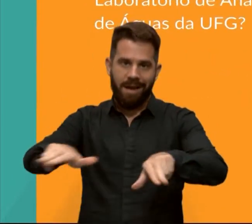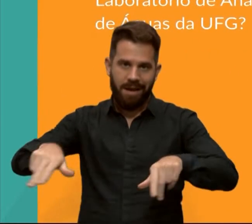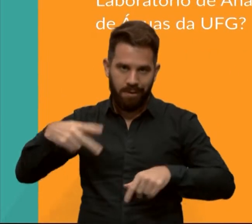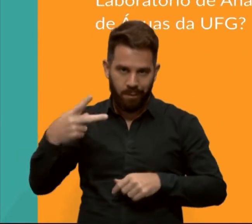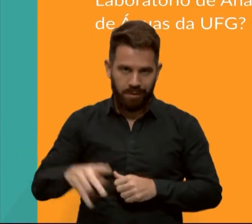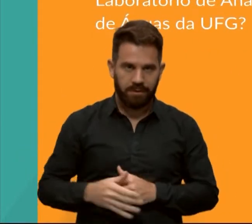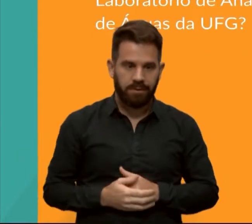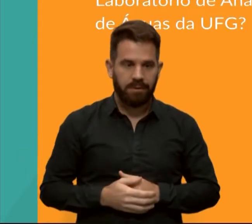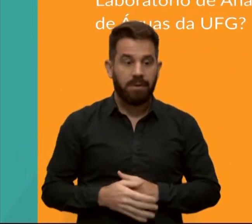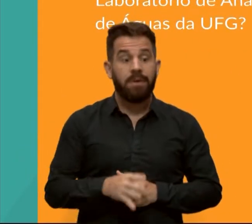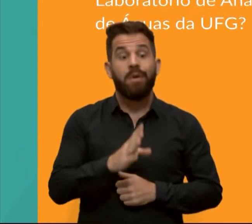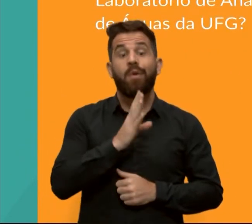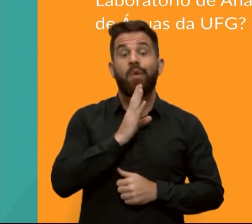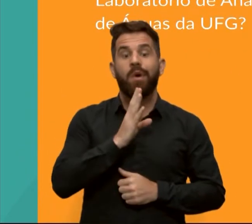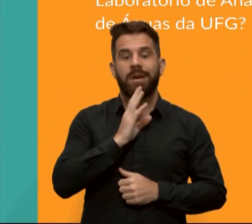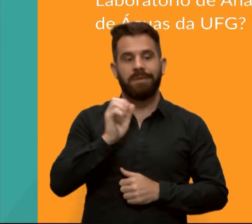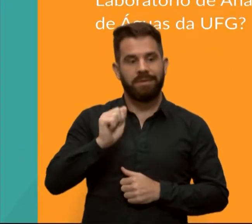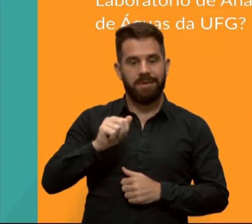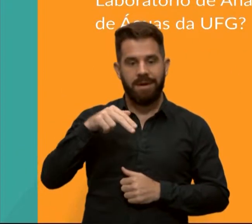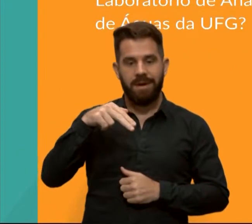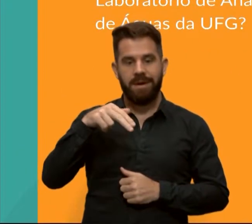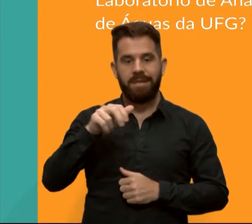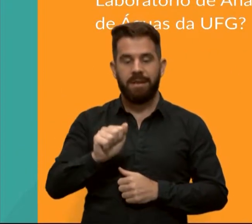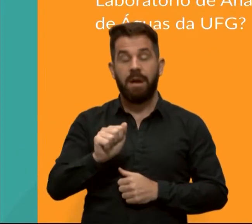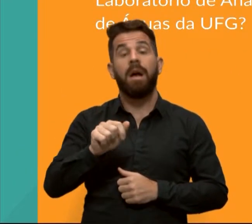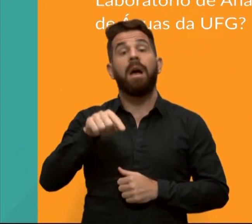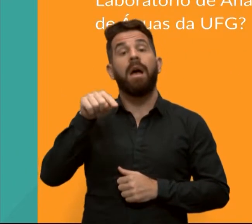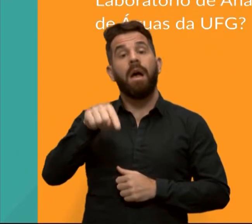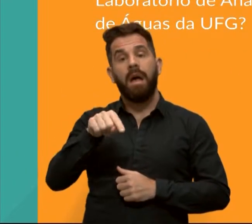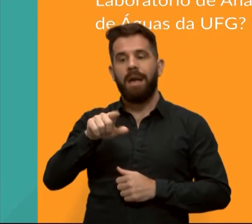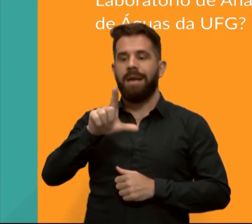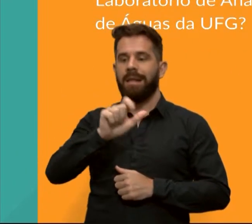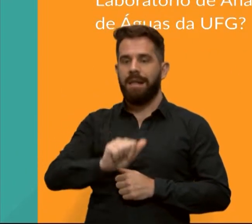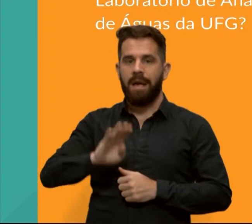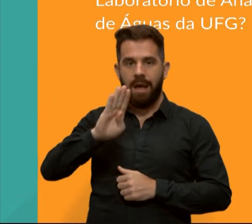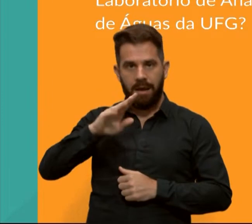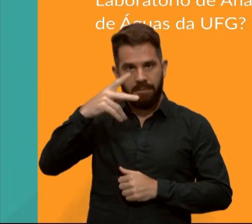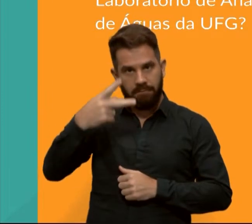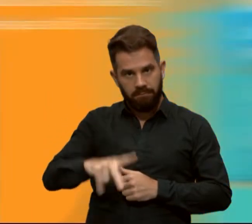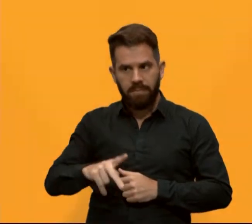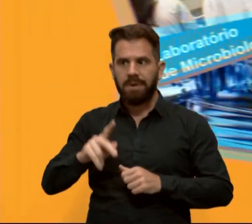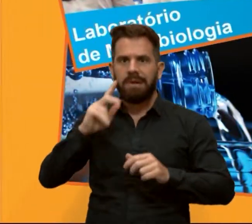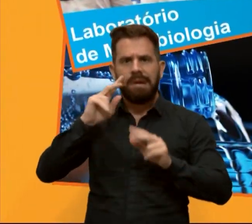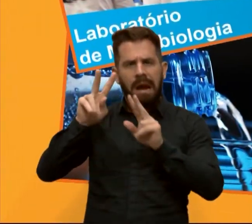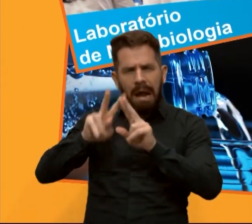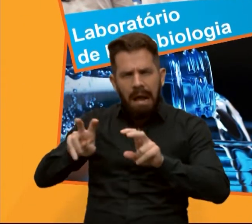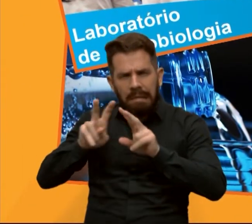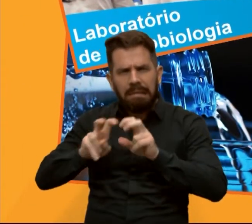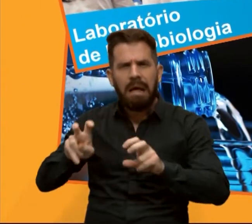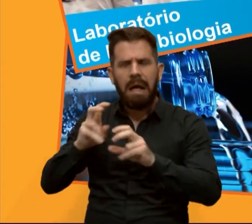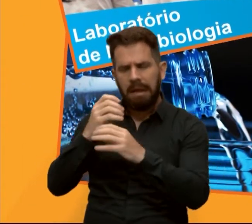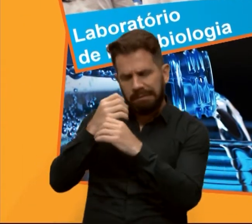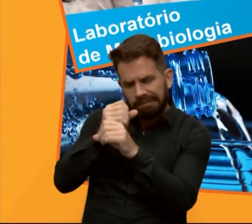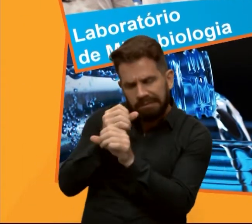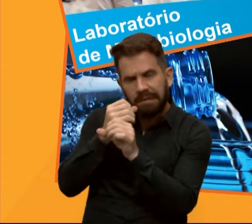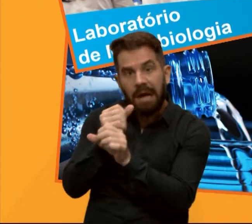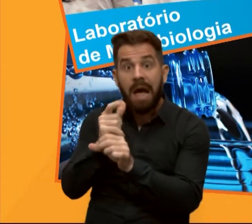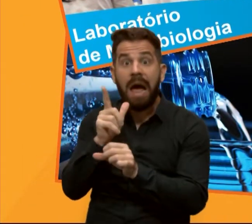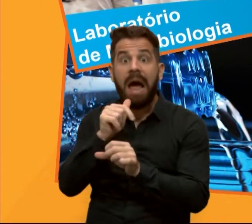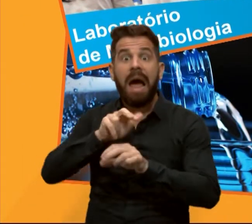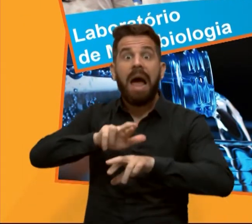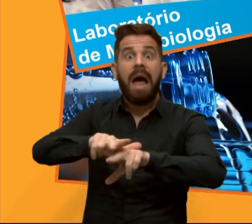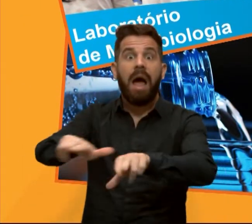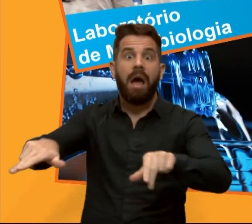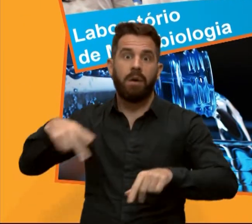Você conhece o LANA, o Laboratório de Análise de Águas da UFG? O LANA foi criado em